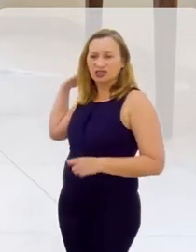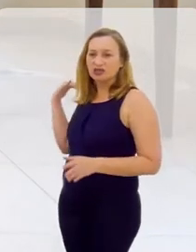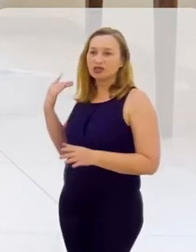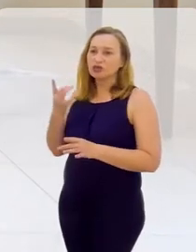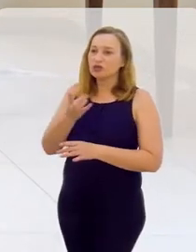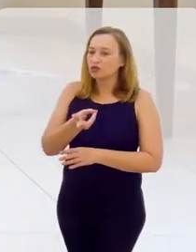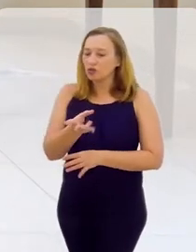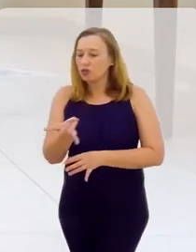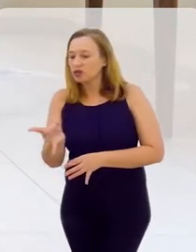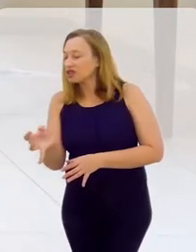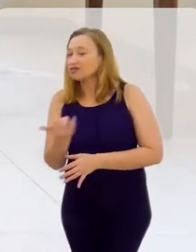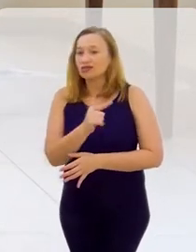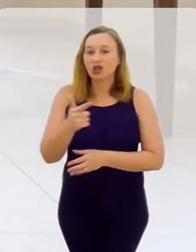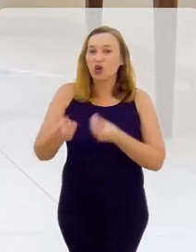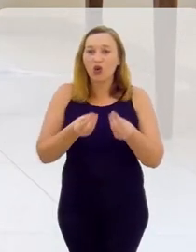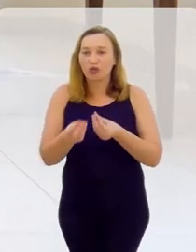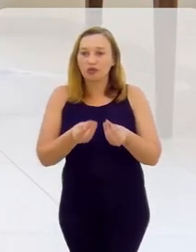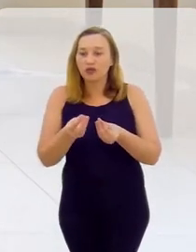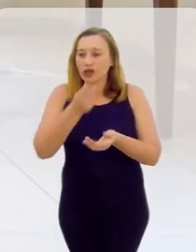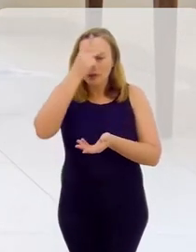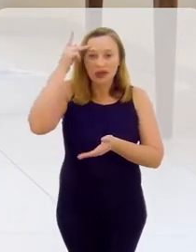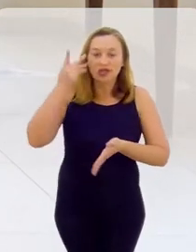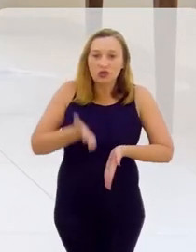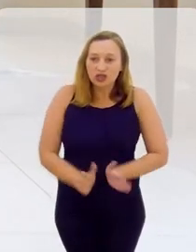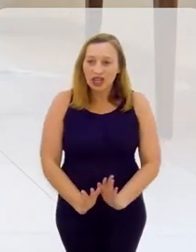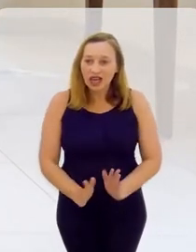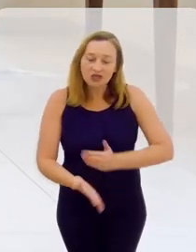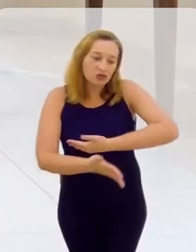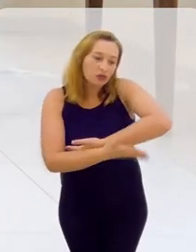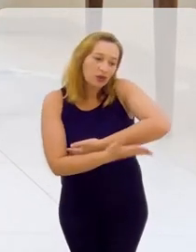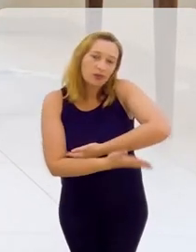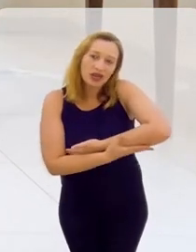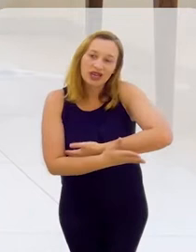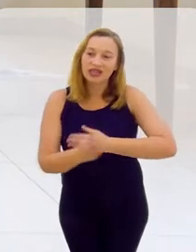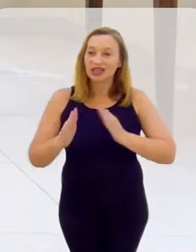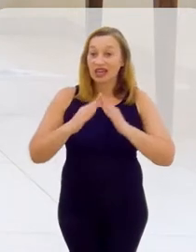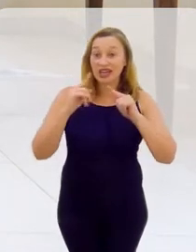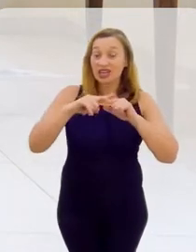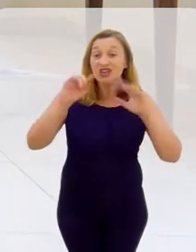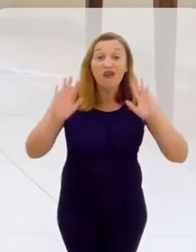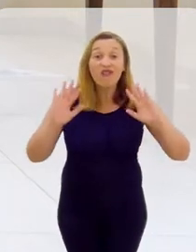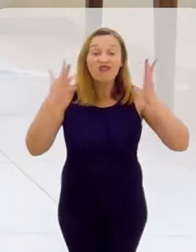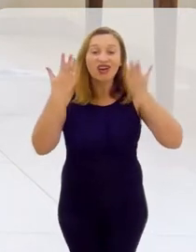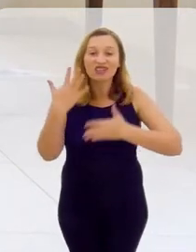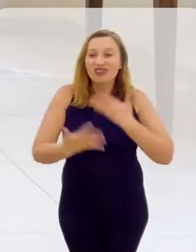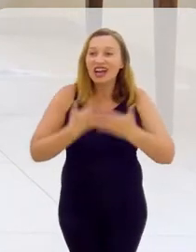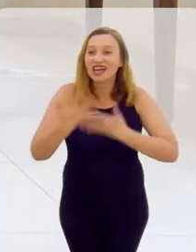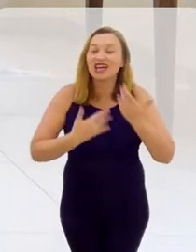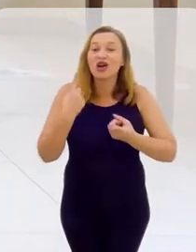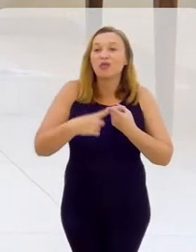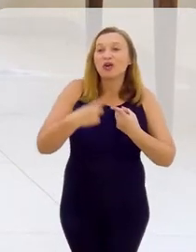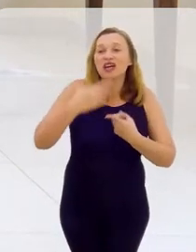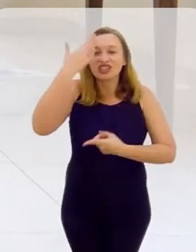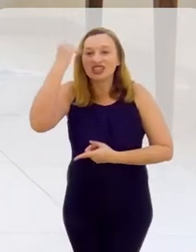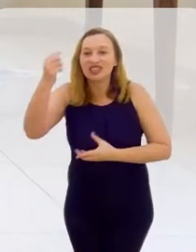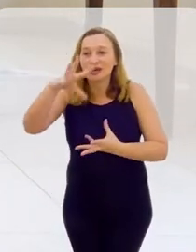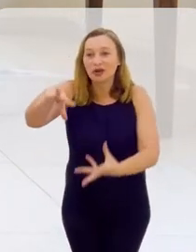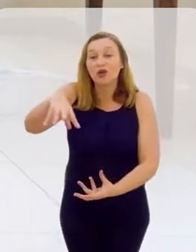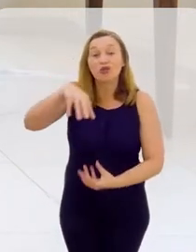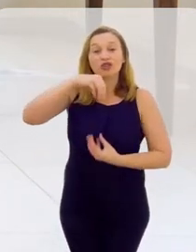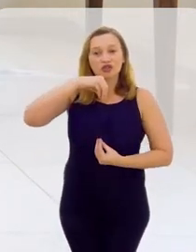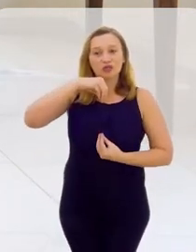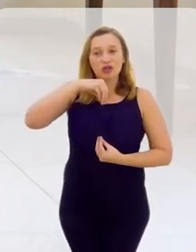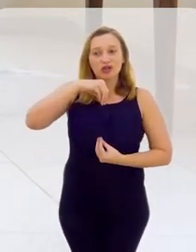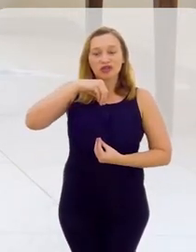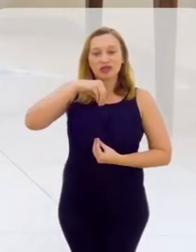tempo incontável. E quando uma pessoa nasce, quando um bebê nasce na igreja, é uma festa, é uma alegria, porque a gente sabe que é um